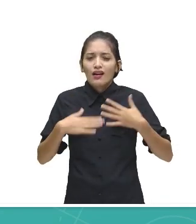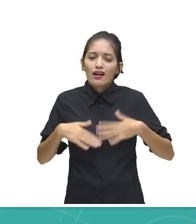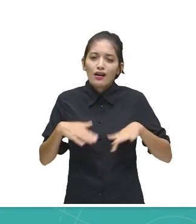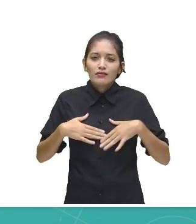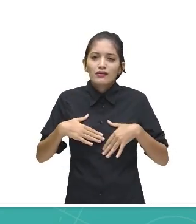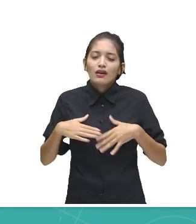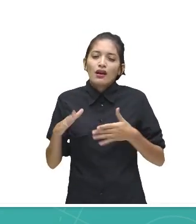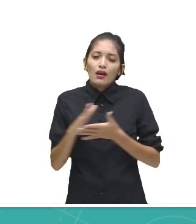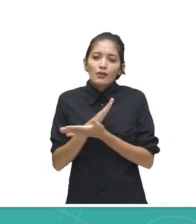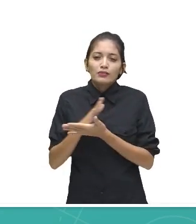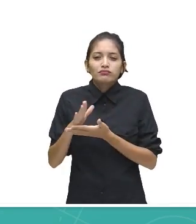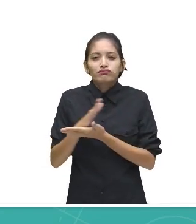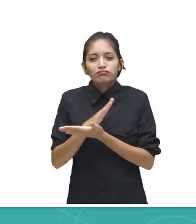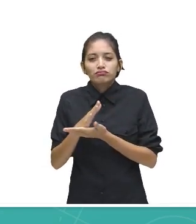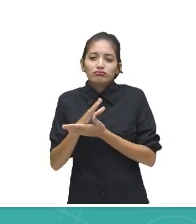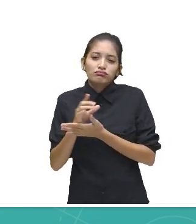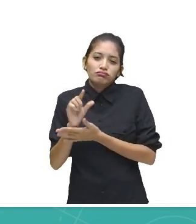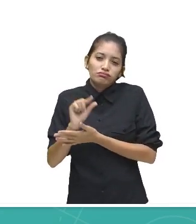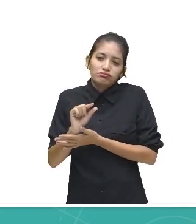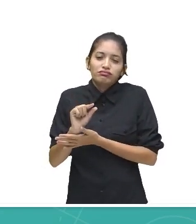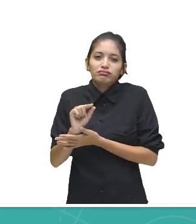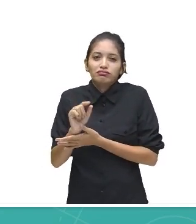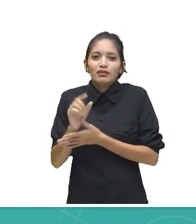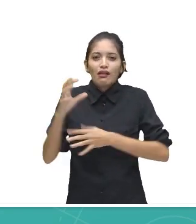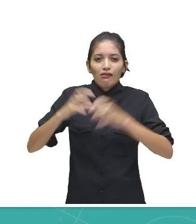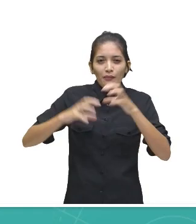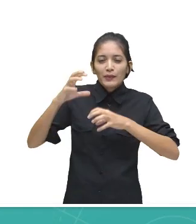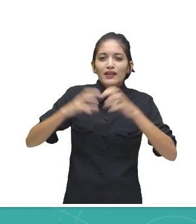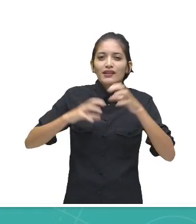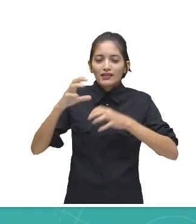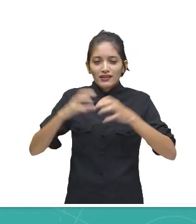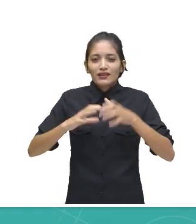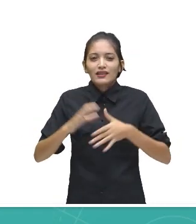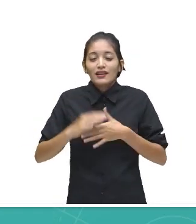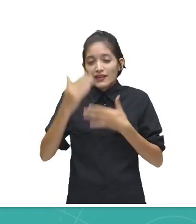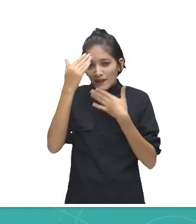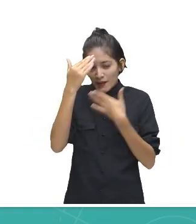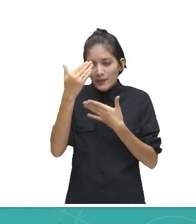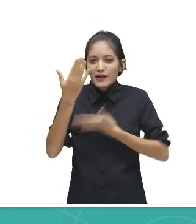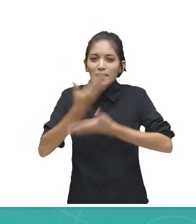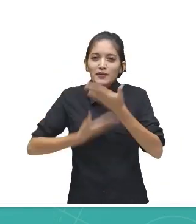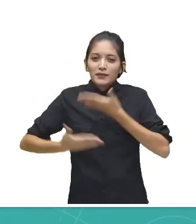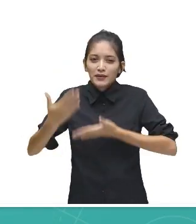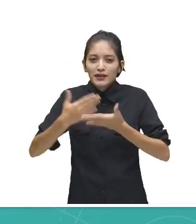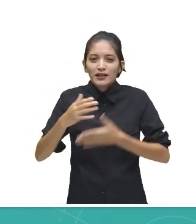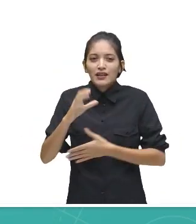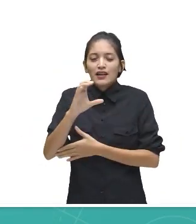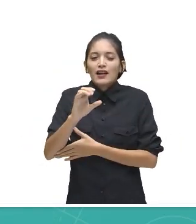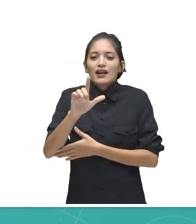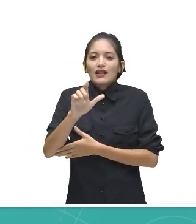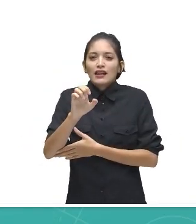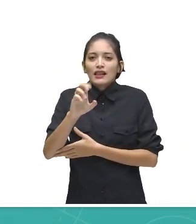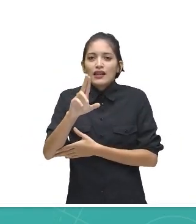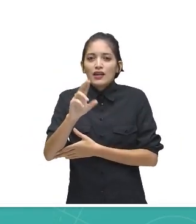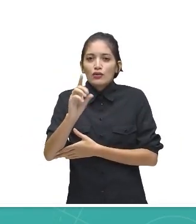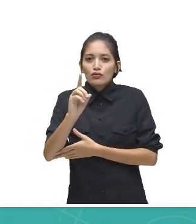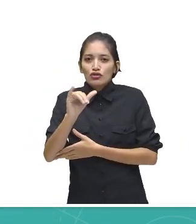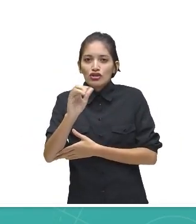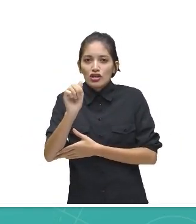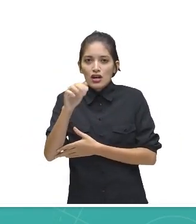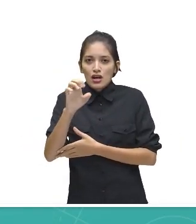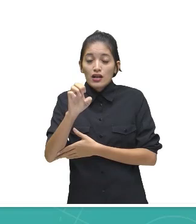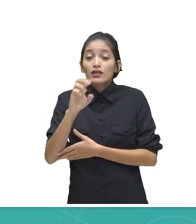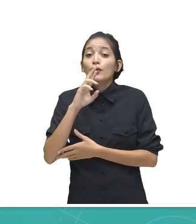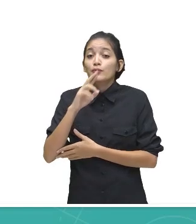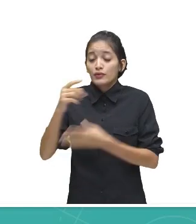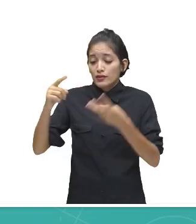né, tem poucos BOs aí, né, mas obrigado pela participação da Cleudiane, respondeu aí a